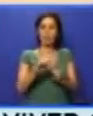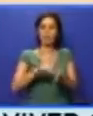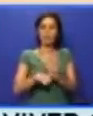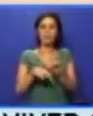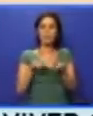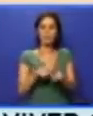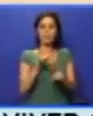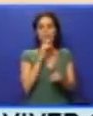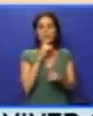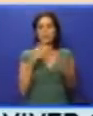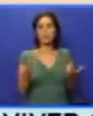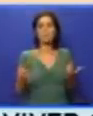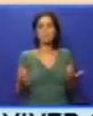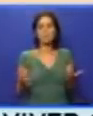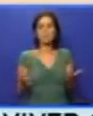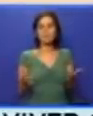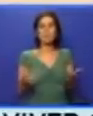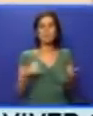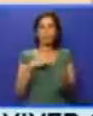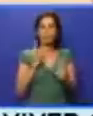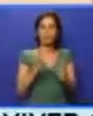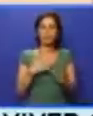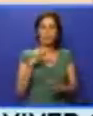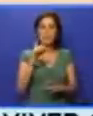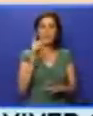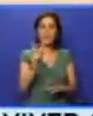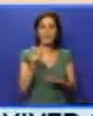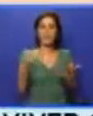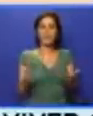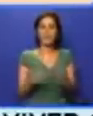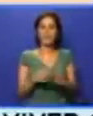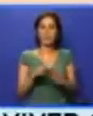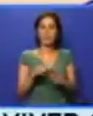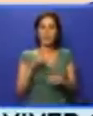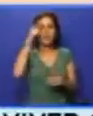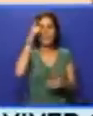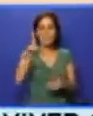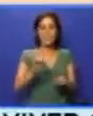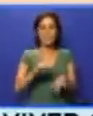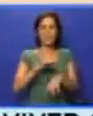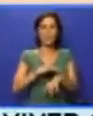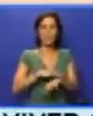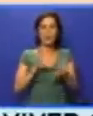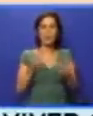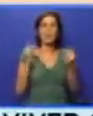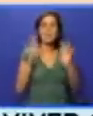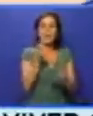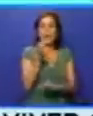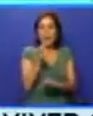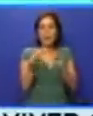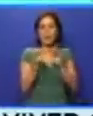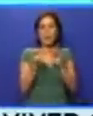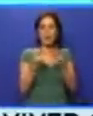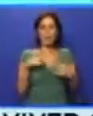do Empower, se calhar, é, como eu já tenho 6 anos de, não é bem a licenciatura em esclerose múltipla, mas quase. Mas contacto